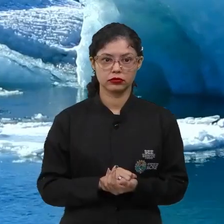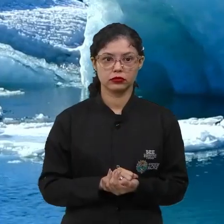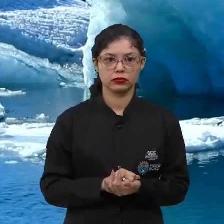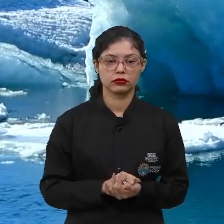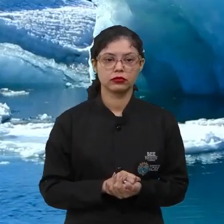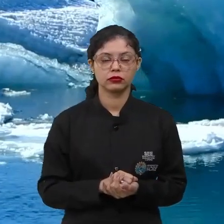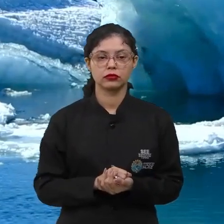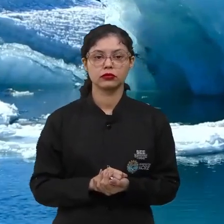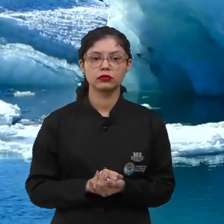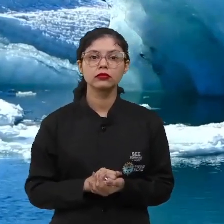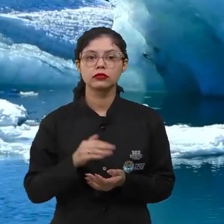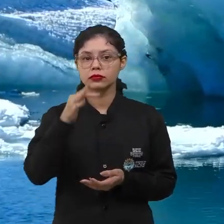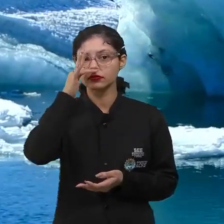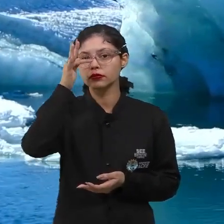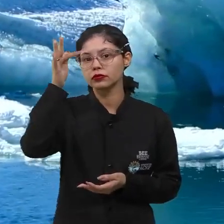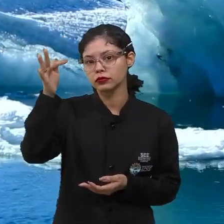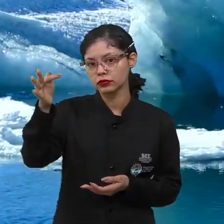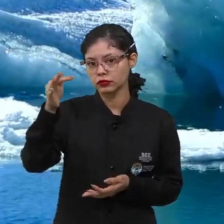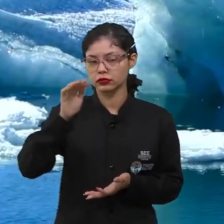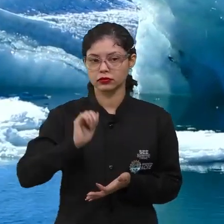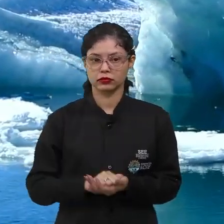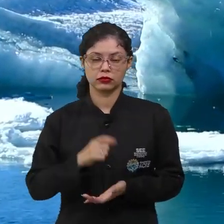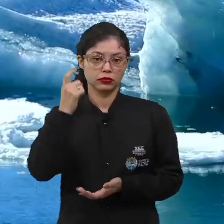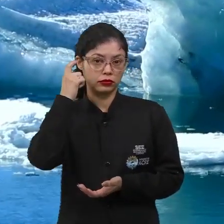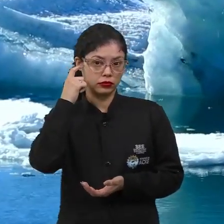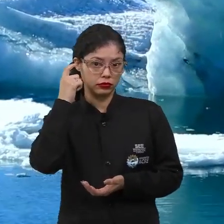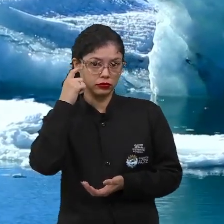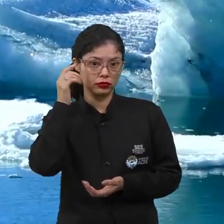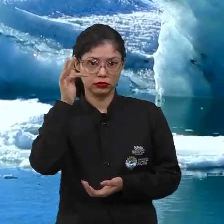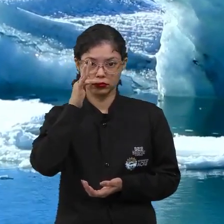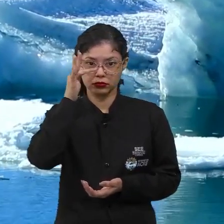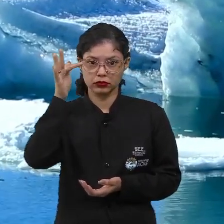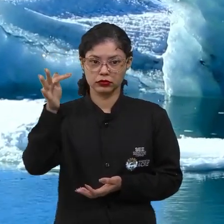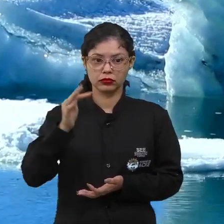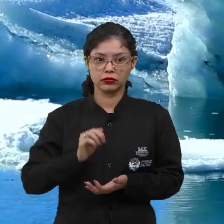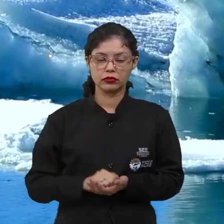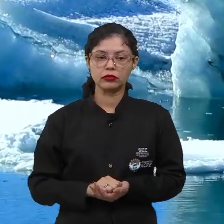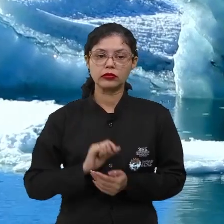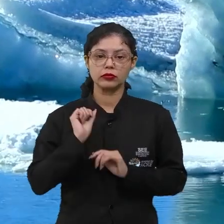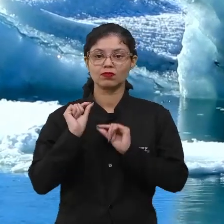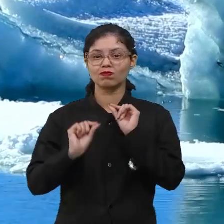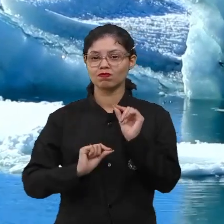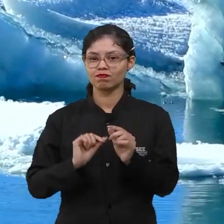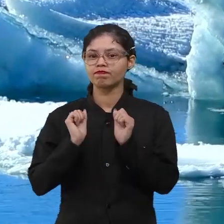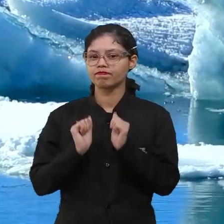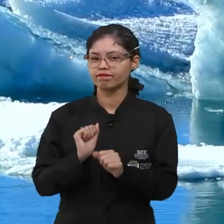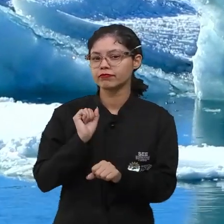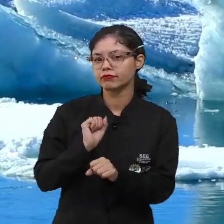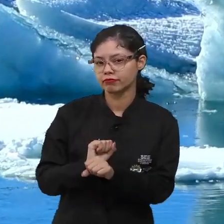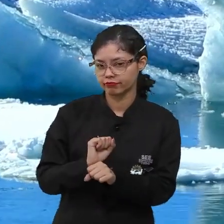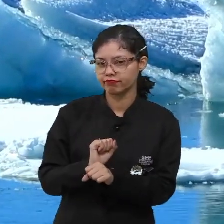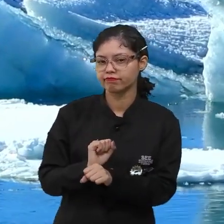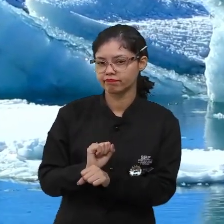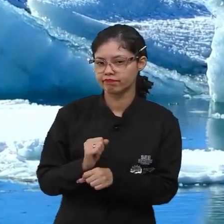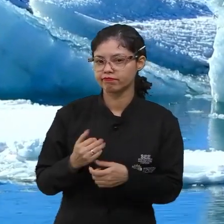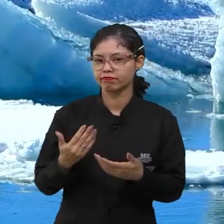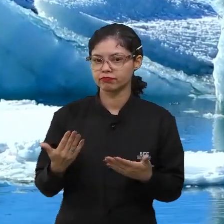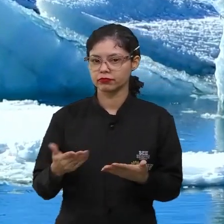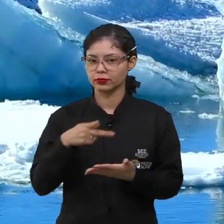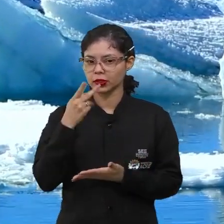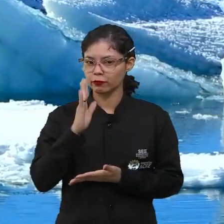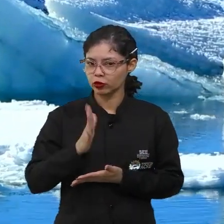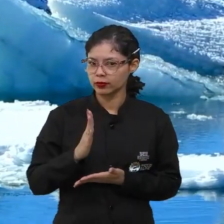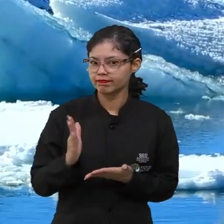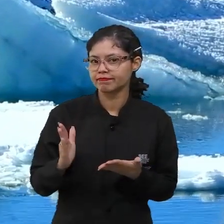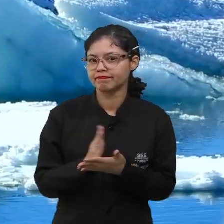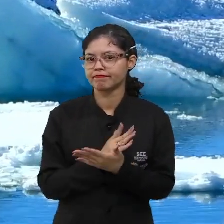sobre as tensões futuras, pensando no futuro. E aí, o que podemos esperar? Eu já falei